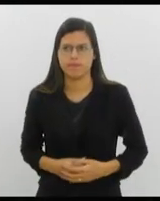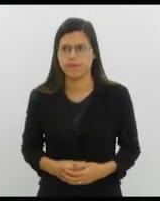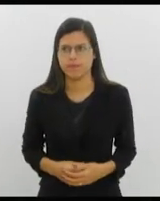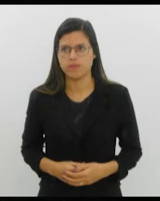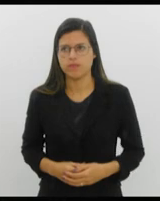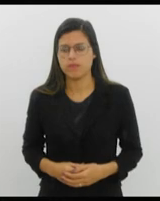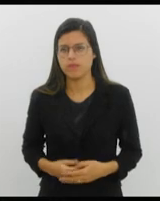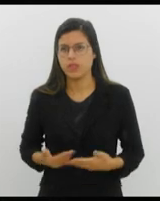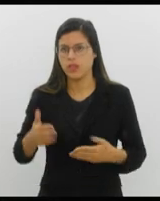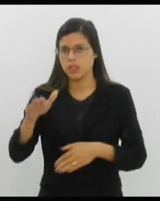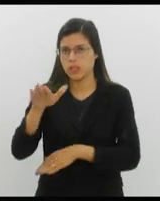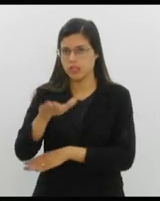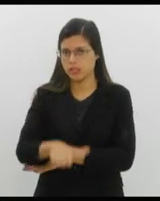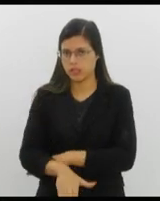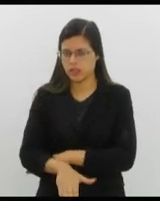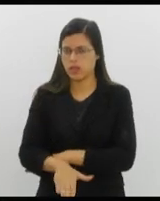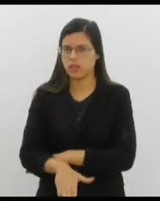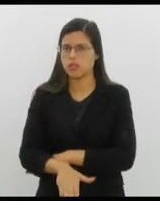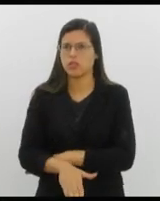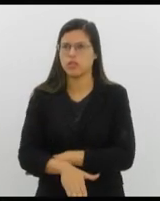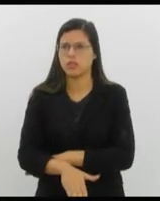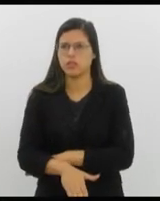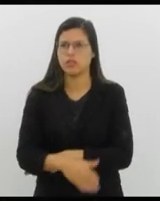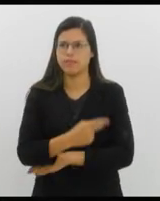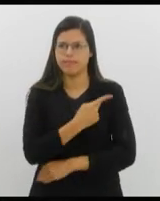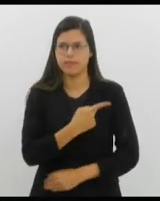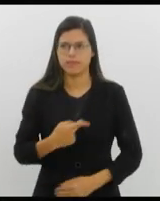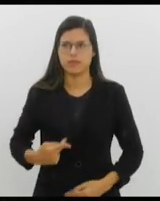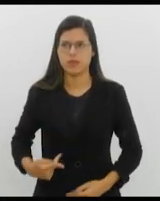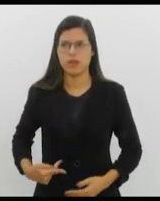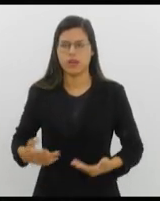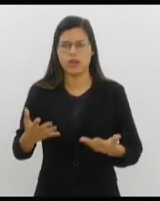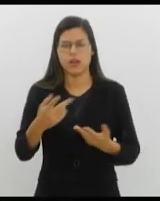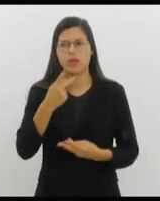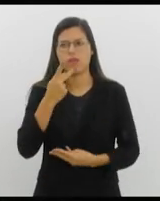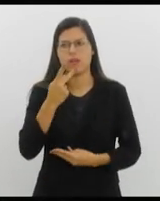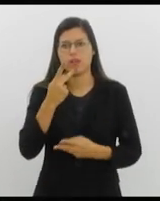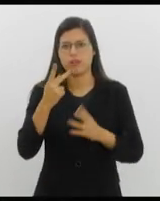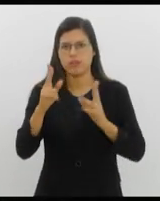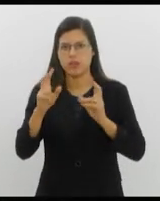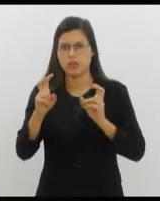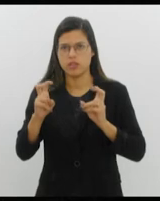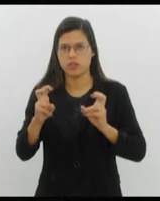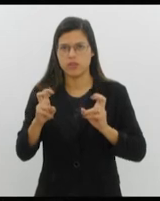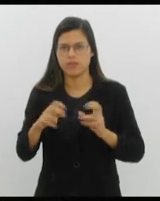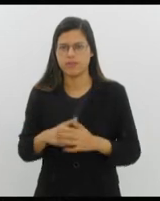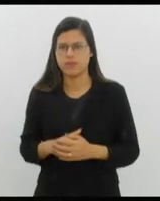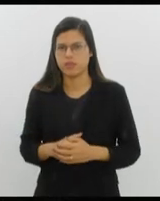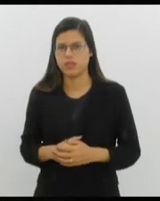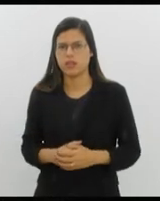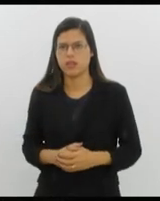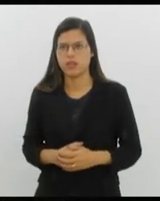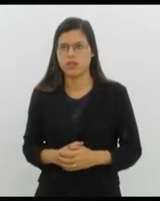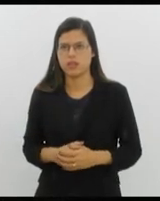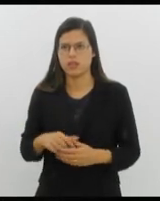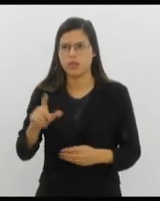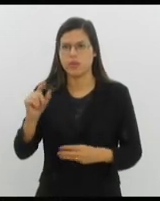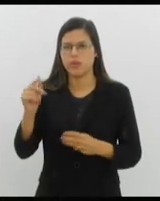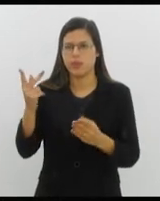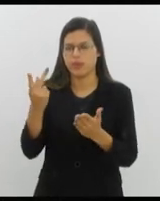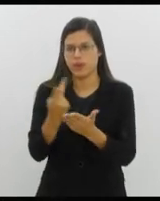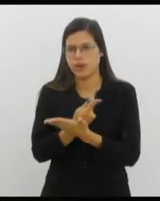Nesta tarde, nobre presidente, quero falar sobre o que aconteceu em São